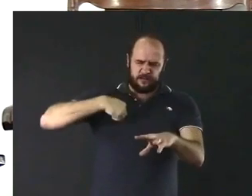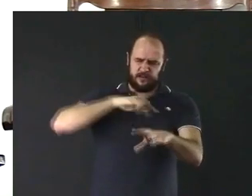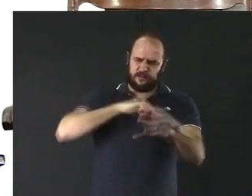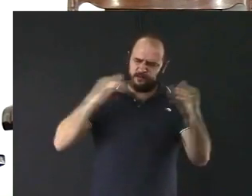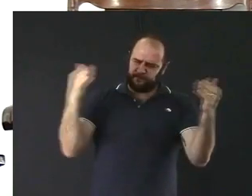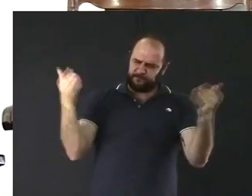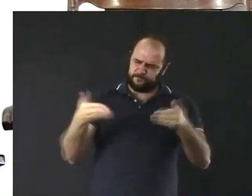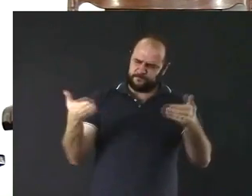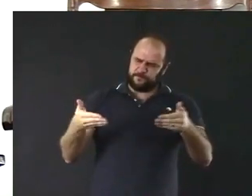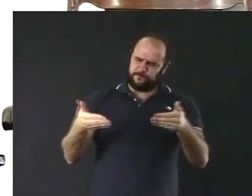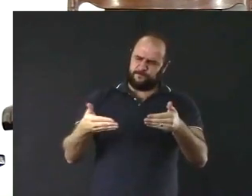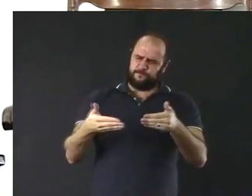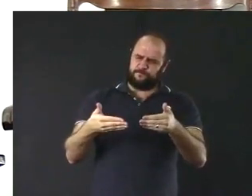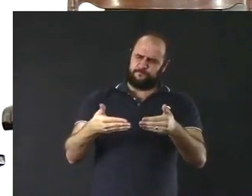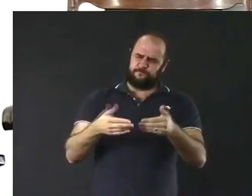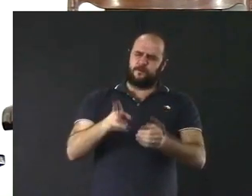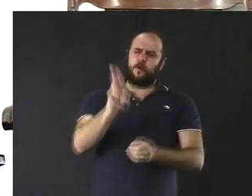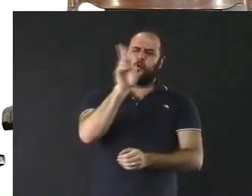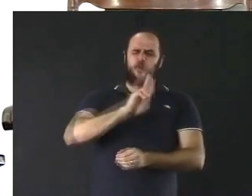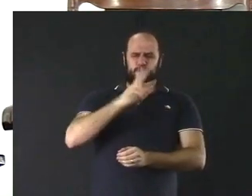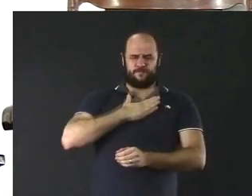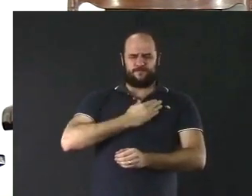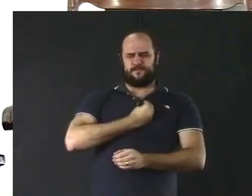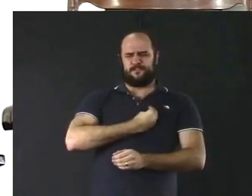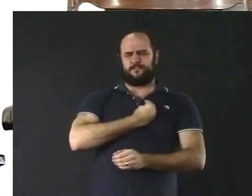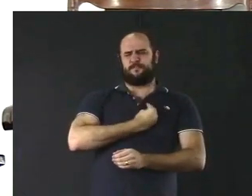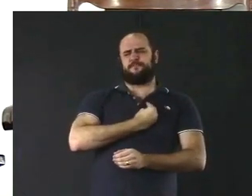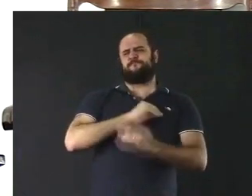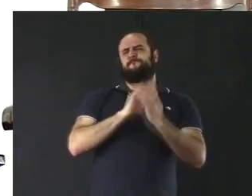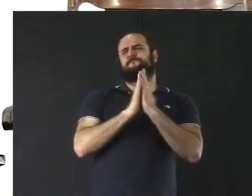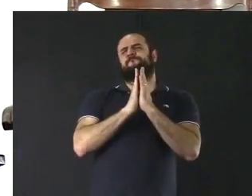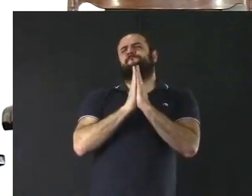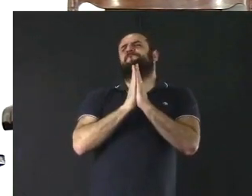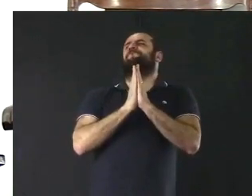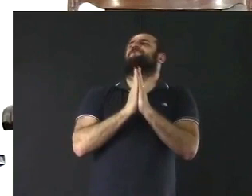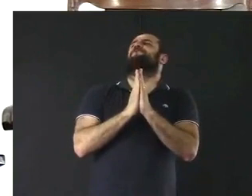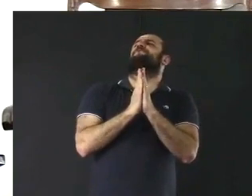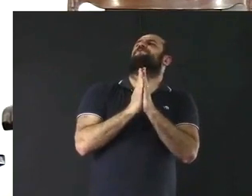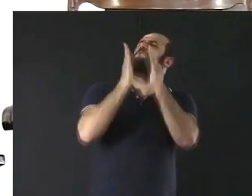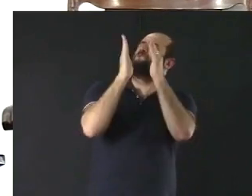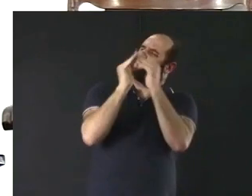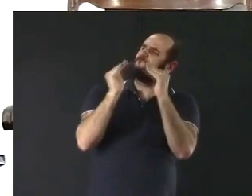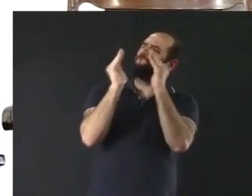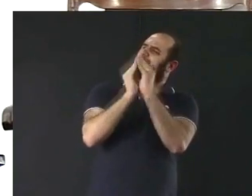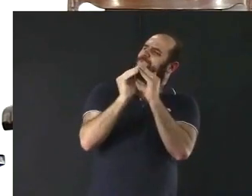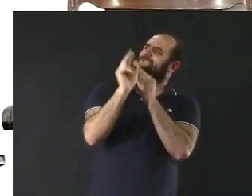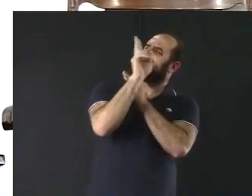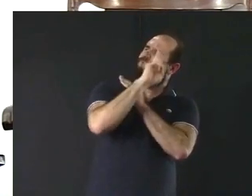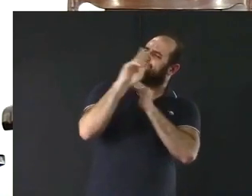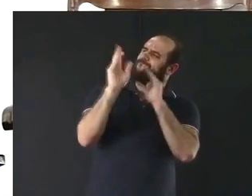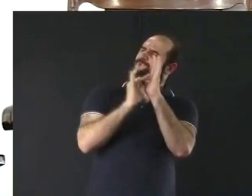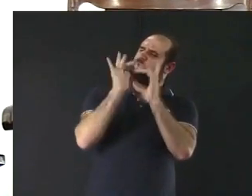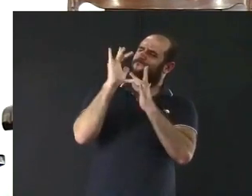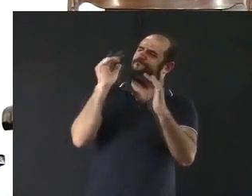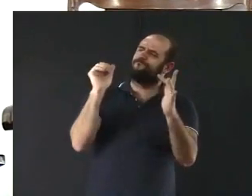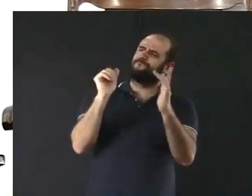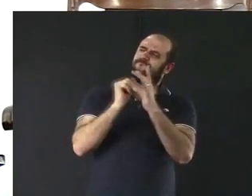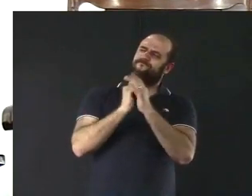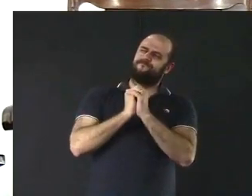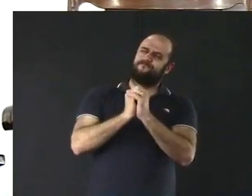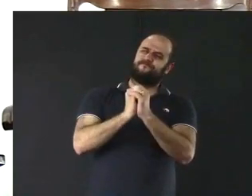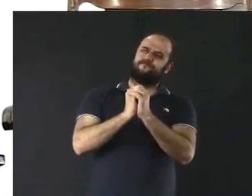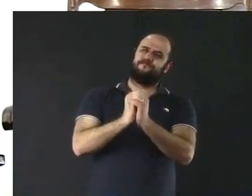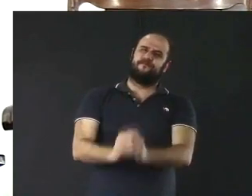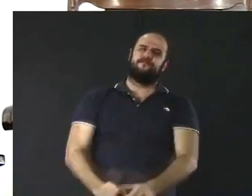neste momento. Use o Teu servo, essa é a nossa oração, esse é o nosso pedido, em nome de Jesus.